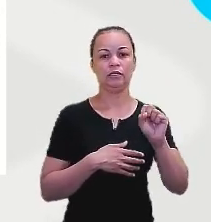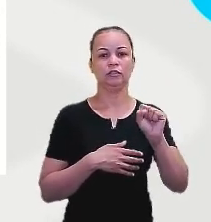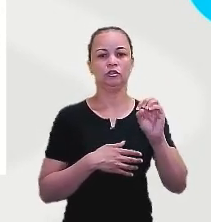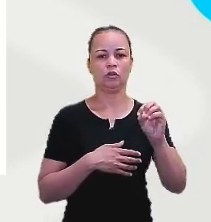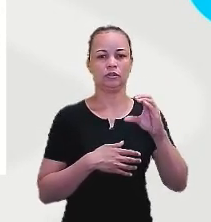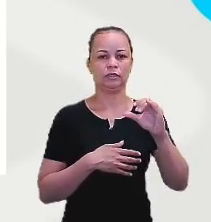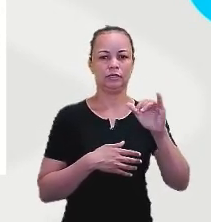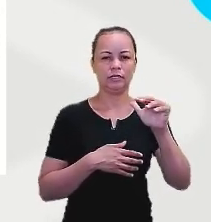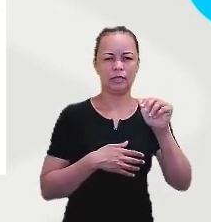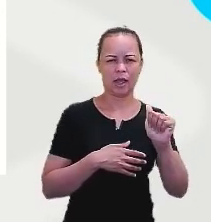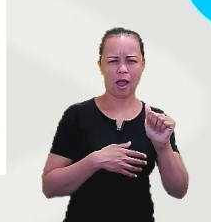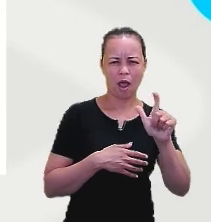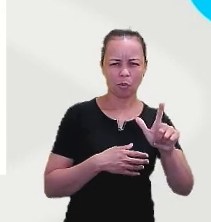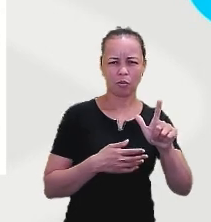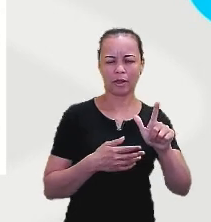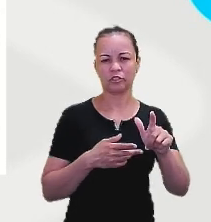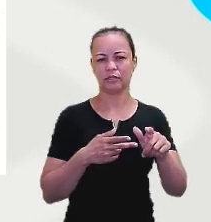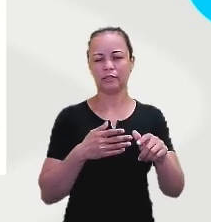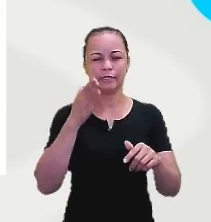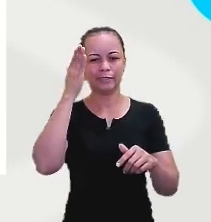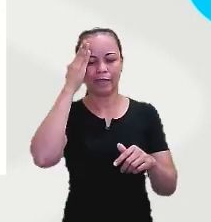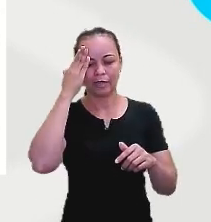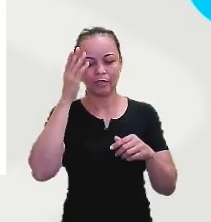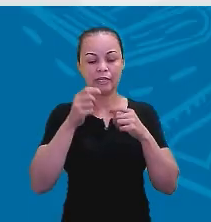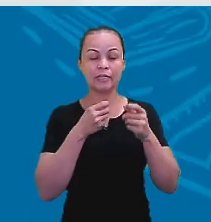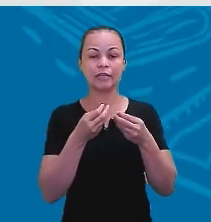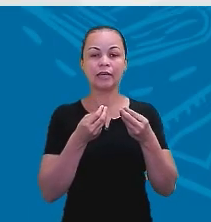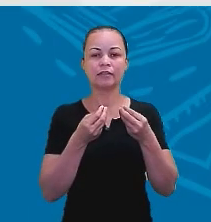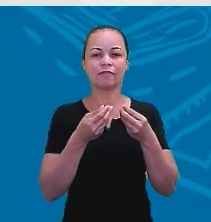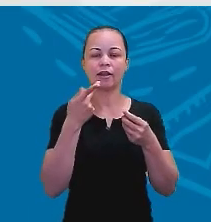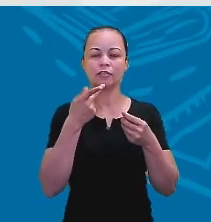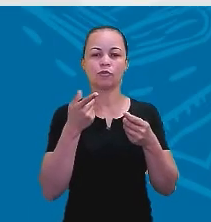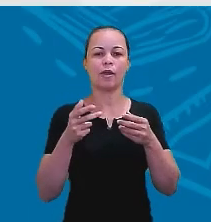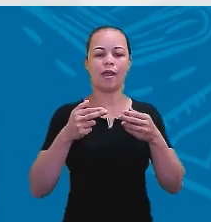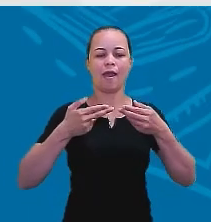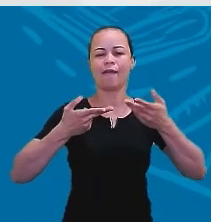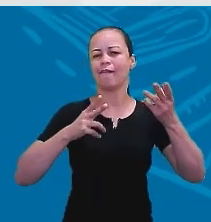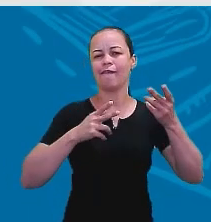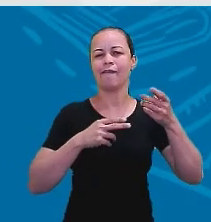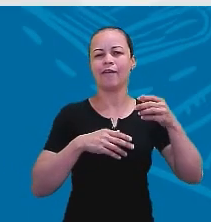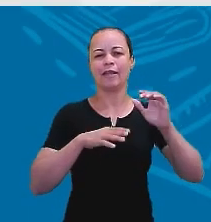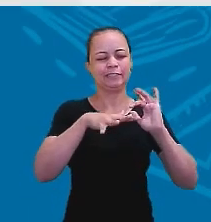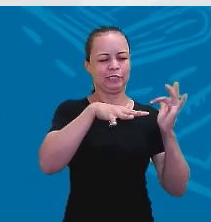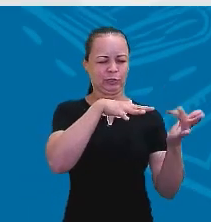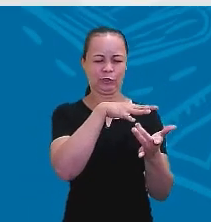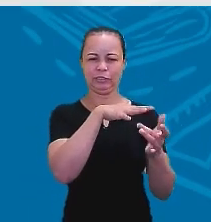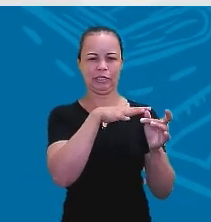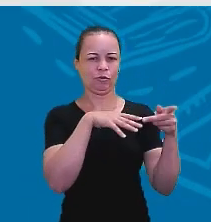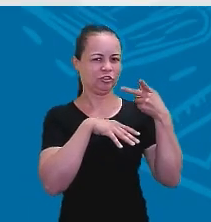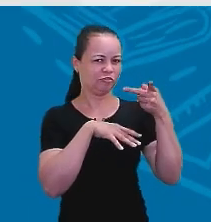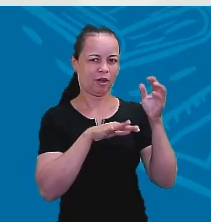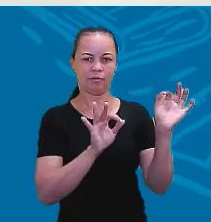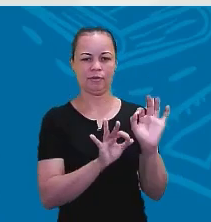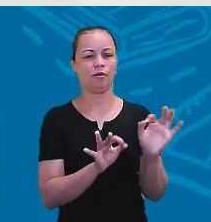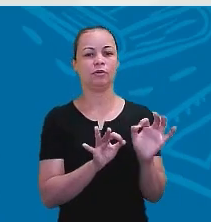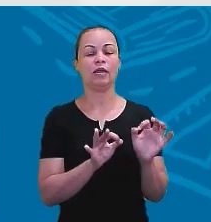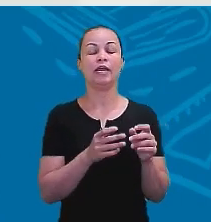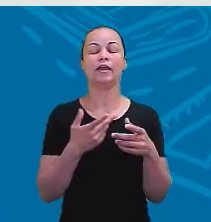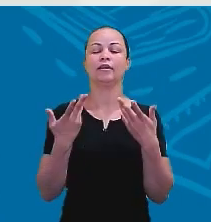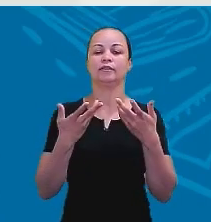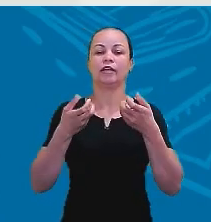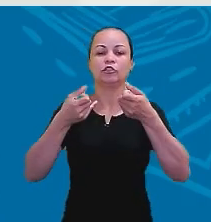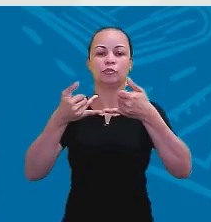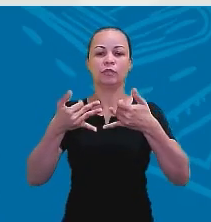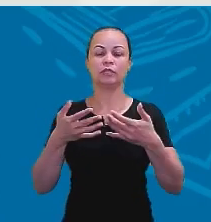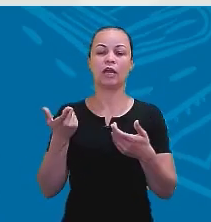que aí ele não está se referindo a essa a rede social, né, que a gente mexe na internet aí. Ele está aí se referindo